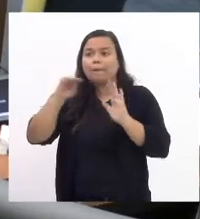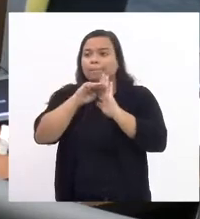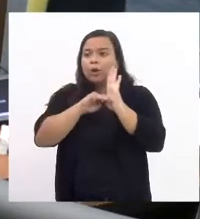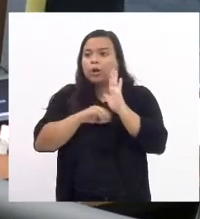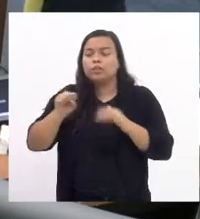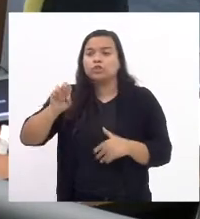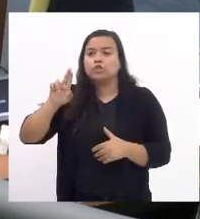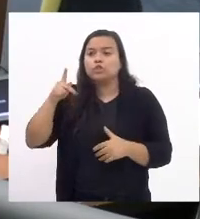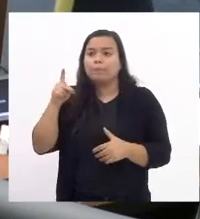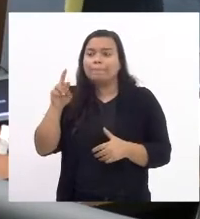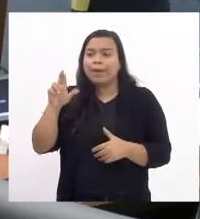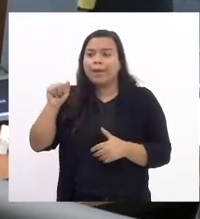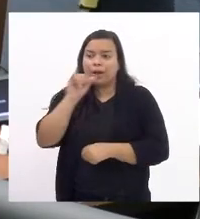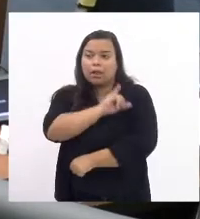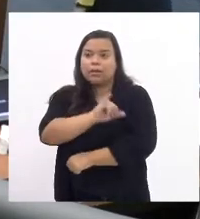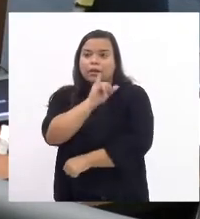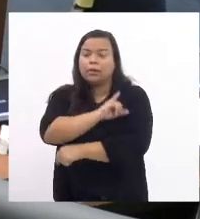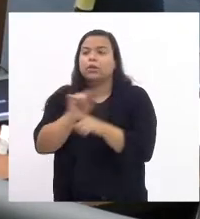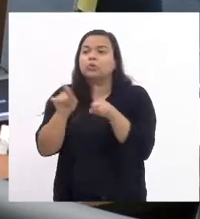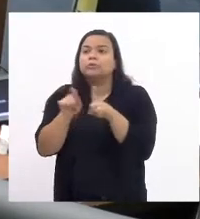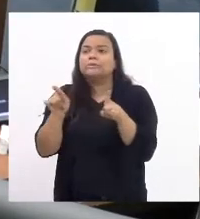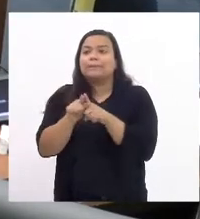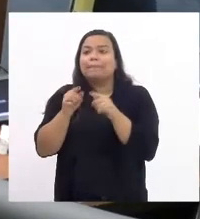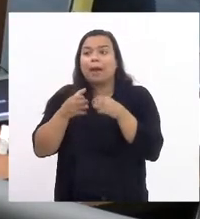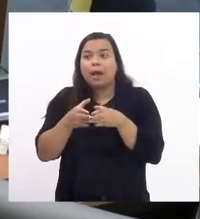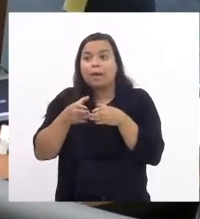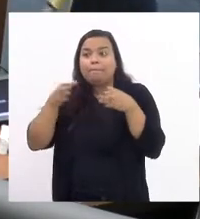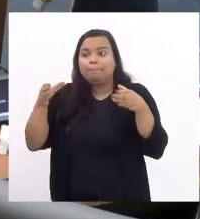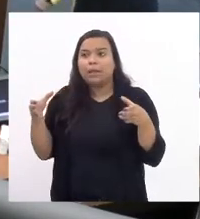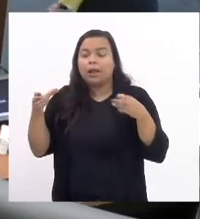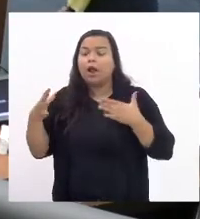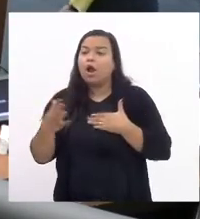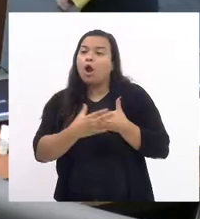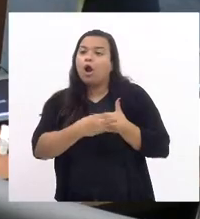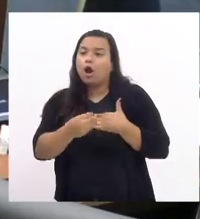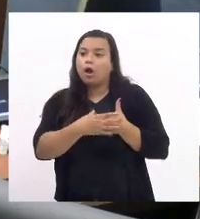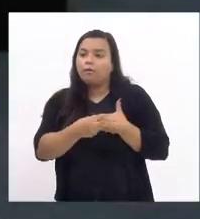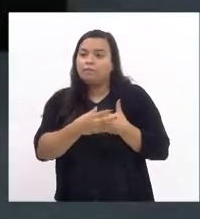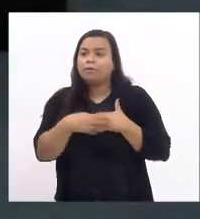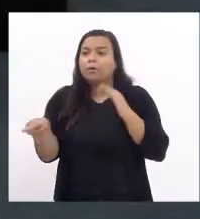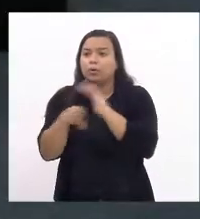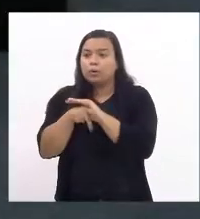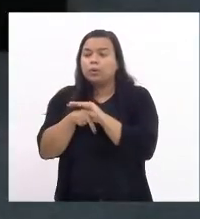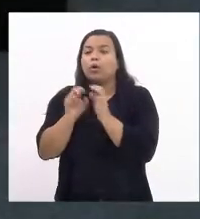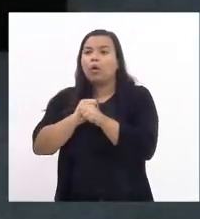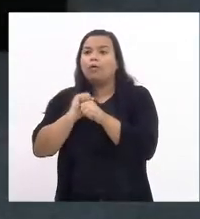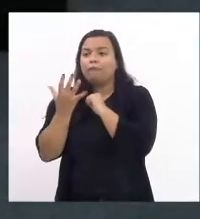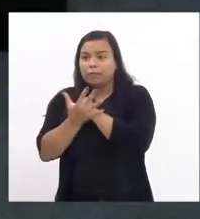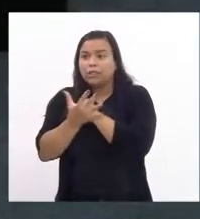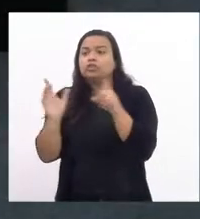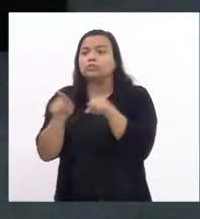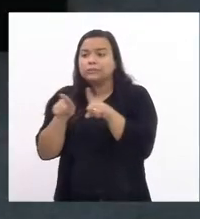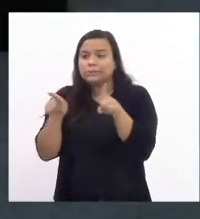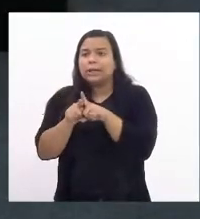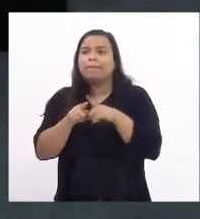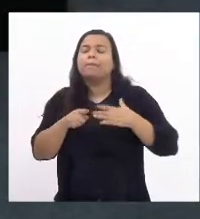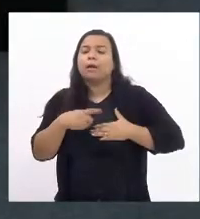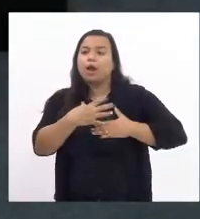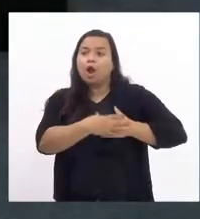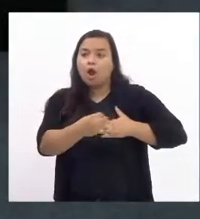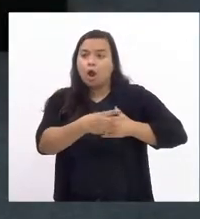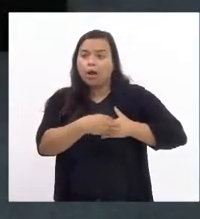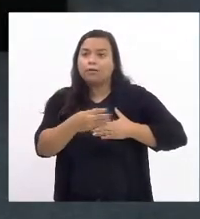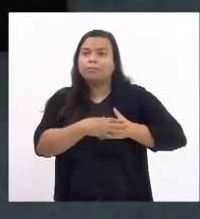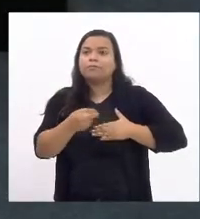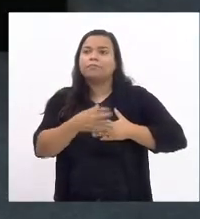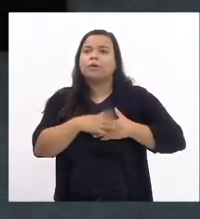e ampliando, além dos órfãos da Covid-19, ampliando também para os órfãos dos